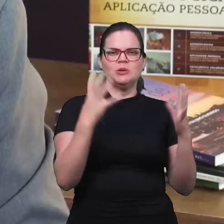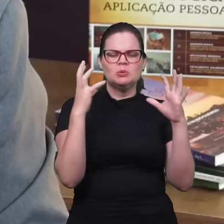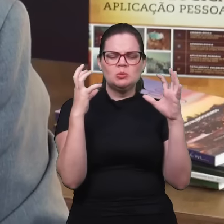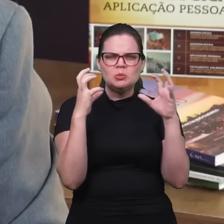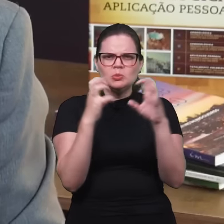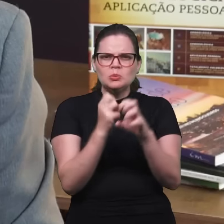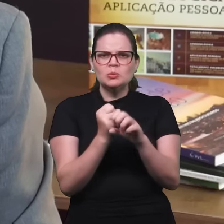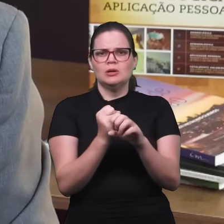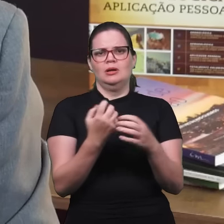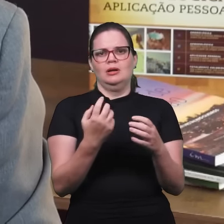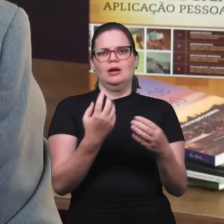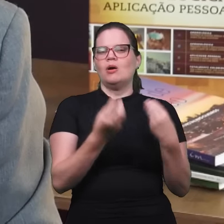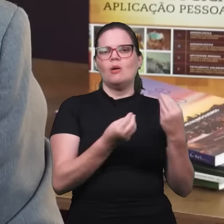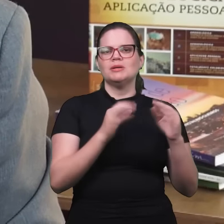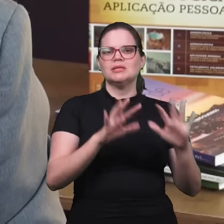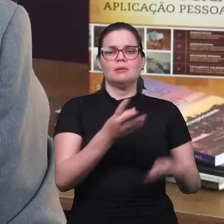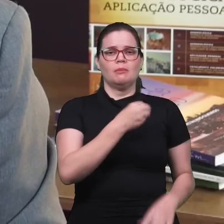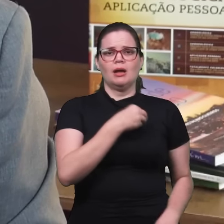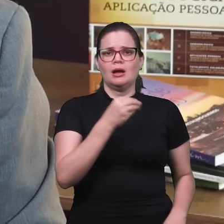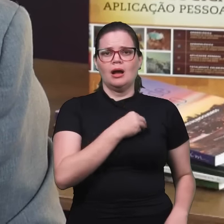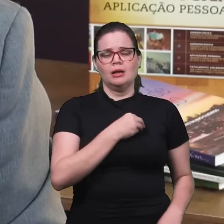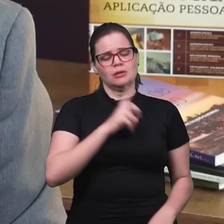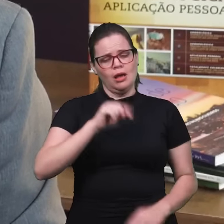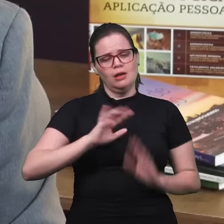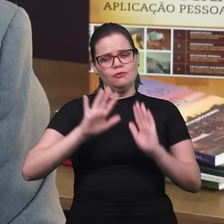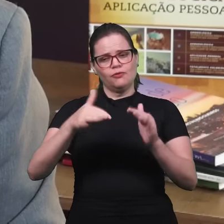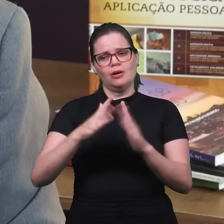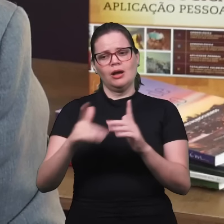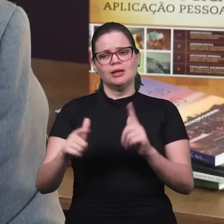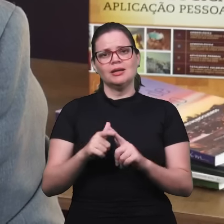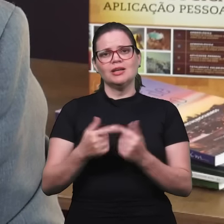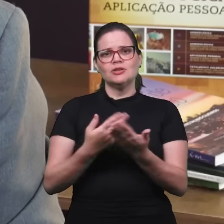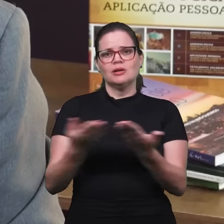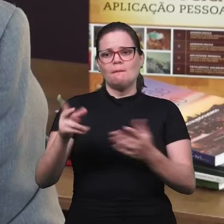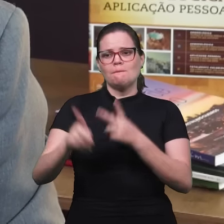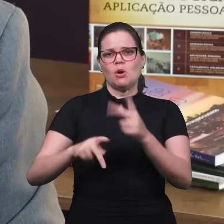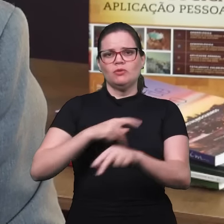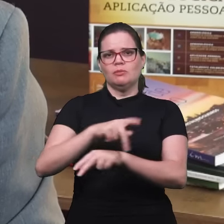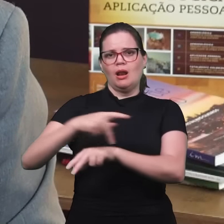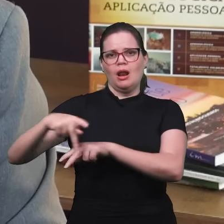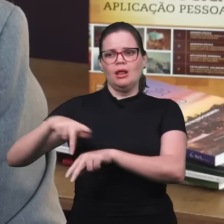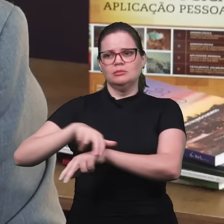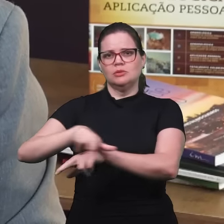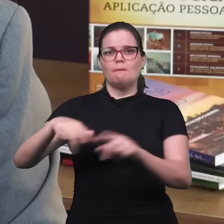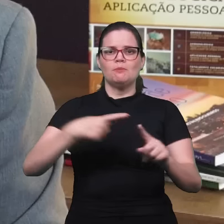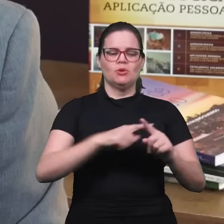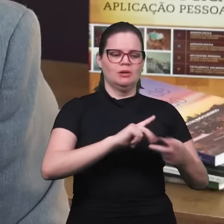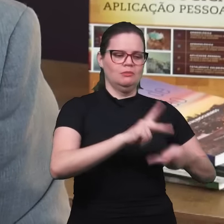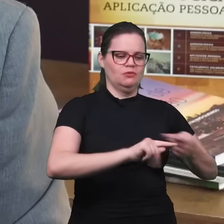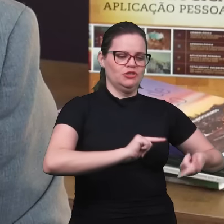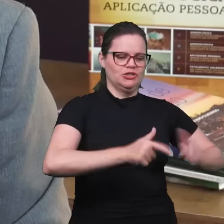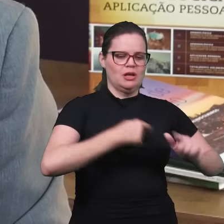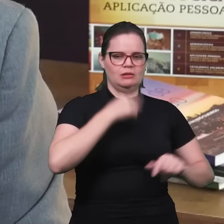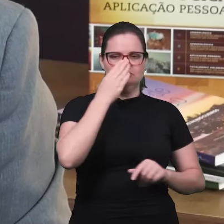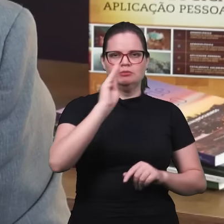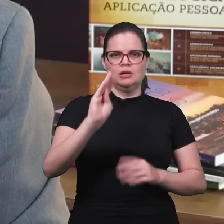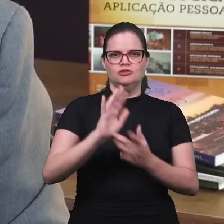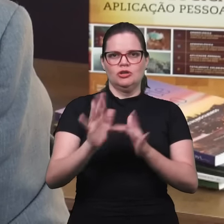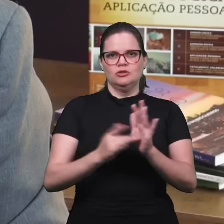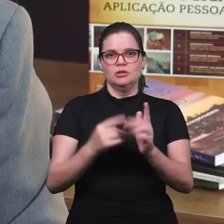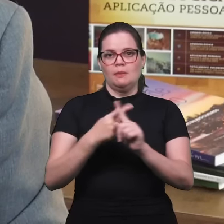Israel rejeita Jesus como Messias, mas agora um povo o aceita como Salvador. Então, Raabe,